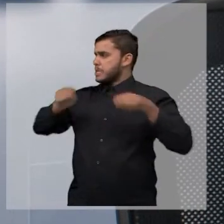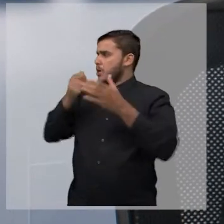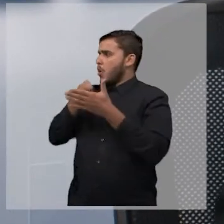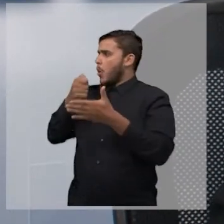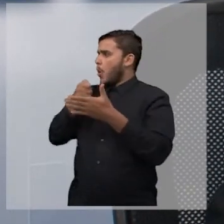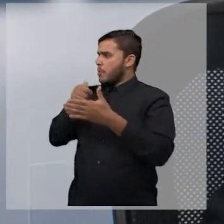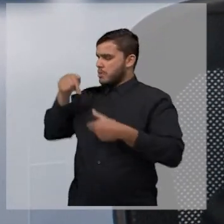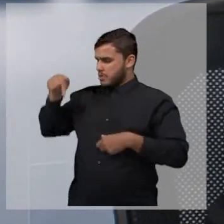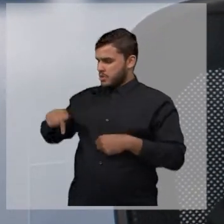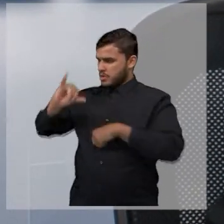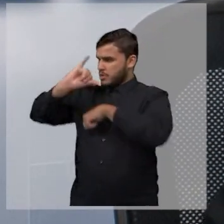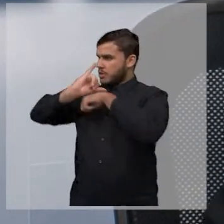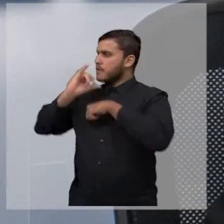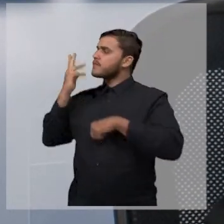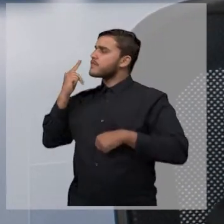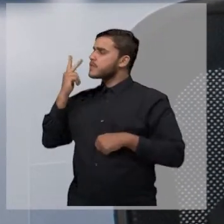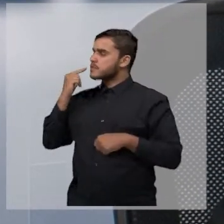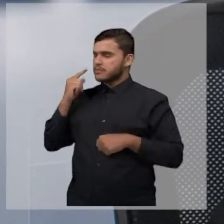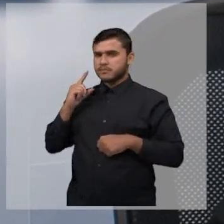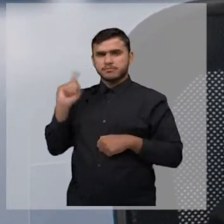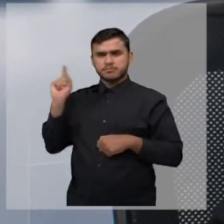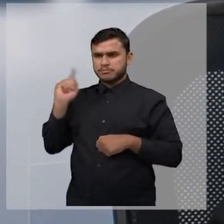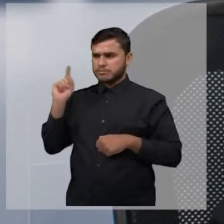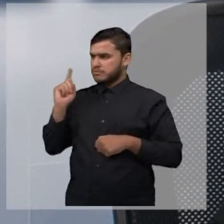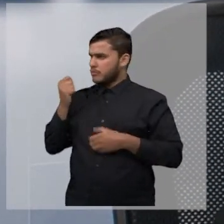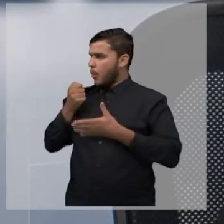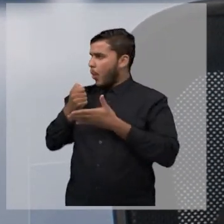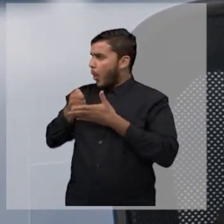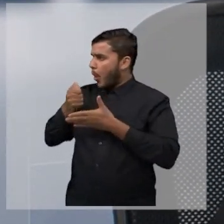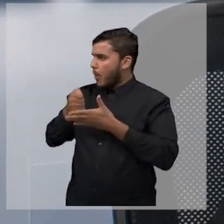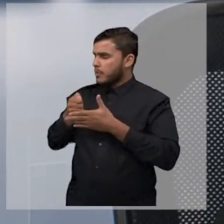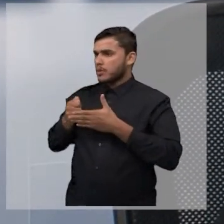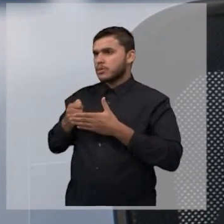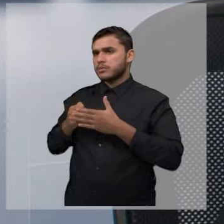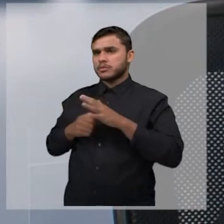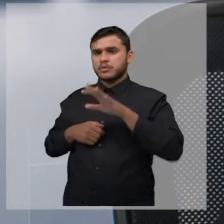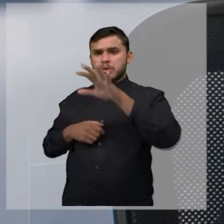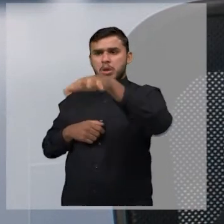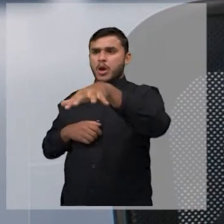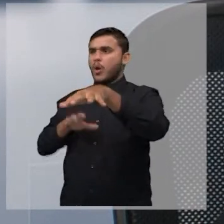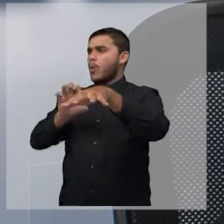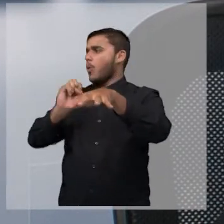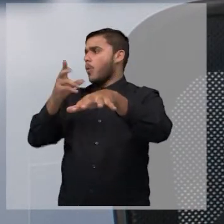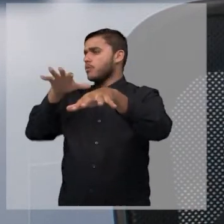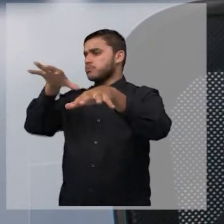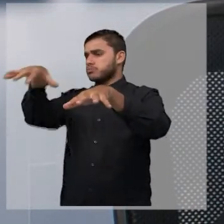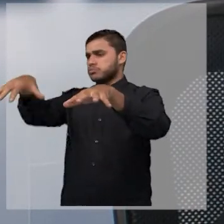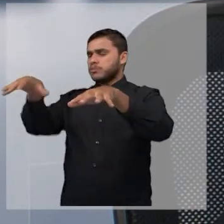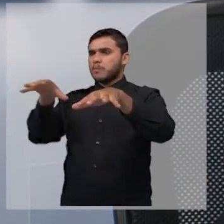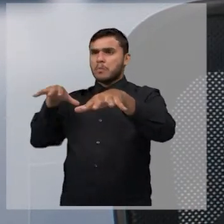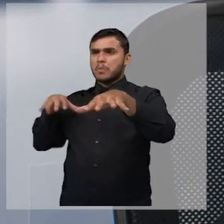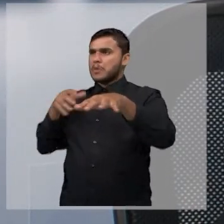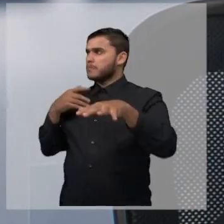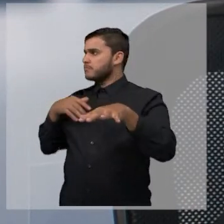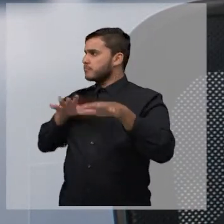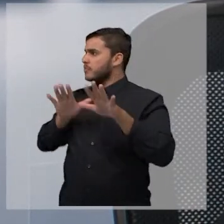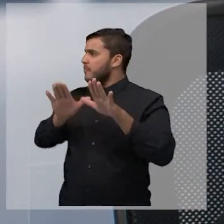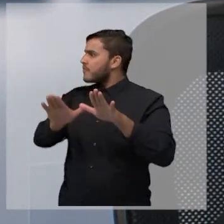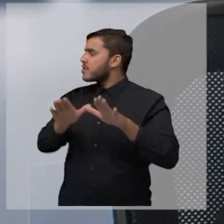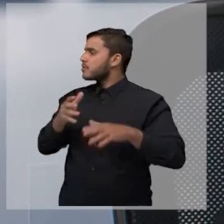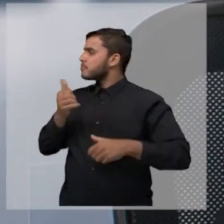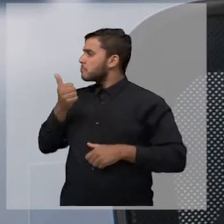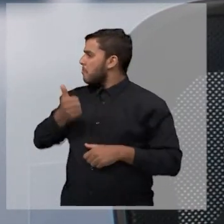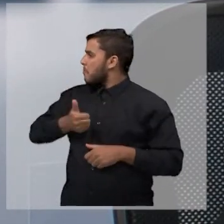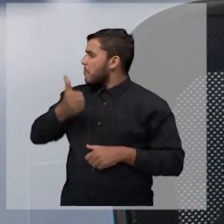mais descer para a região do litoral ou central para necessidade de aparelhamento na